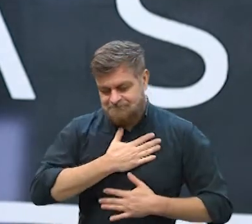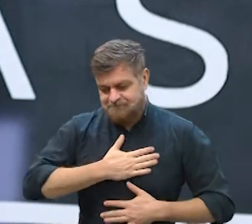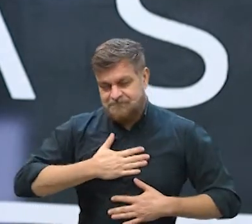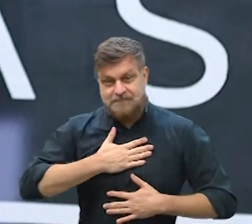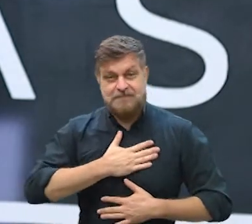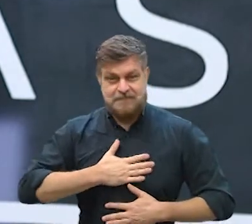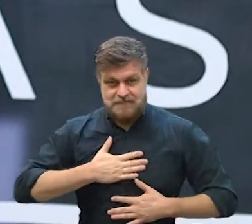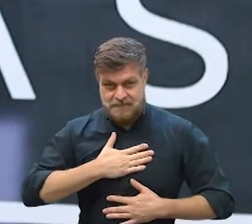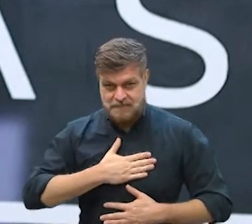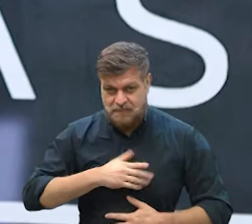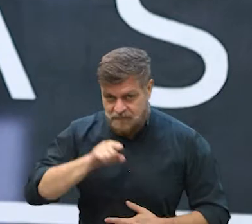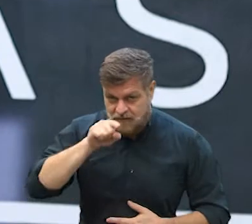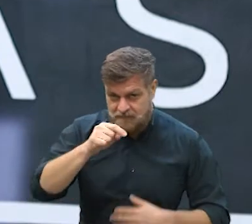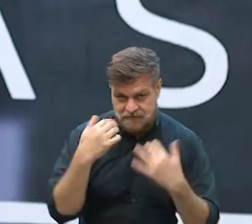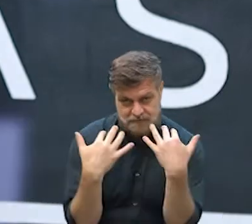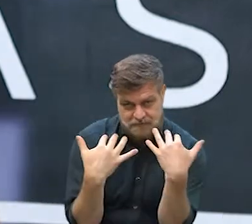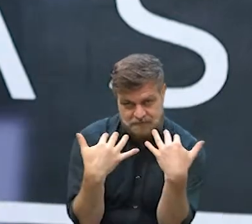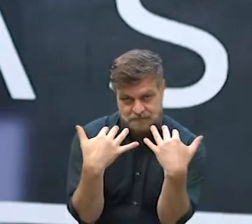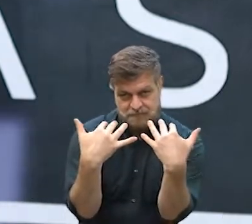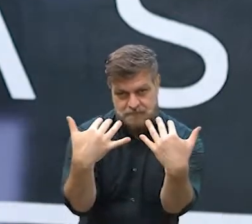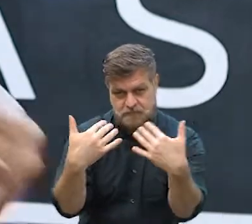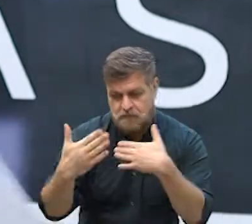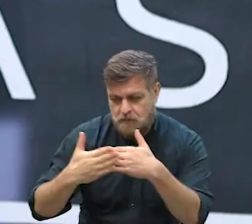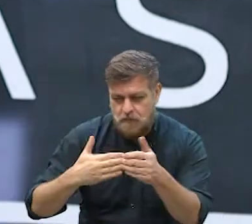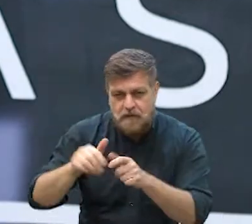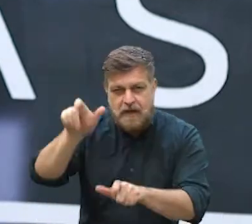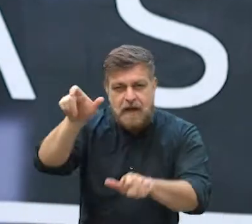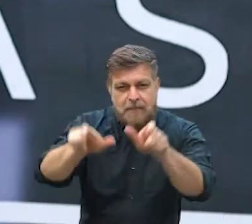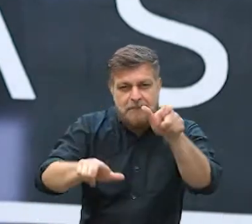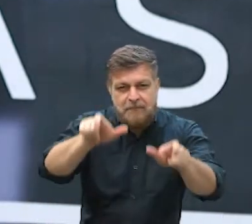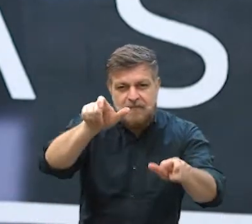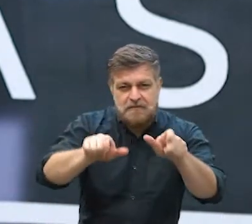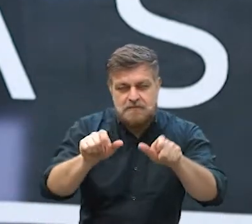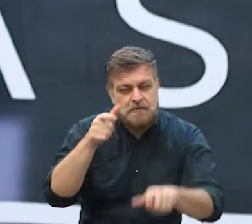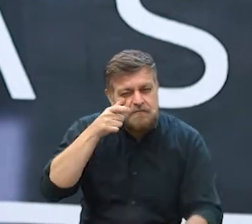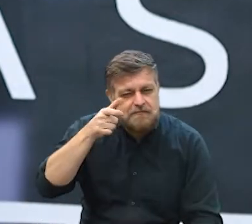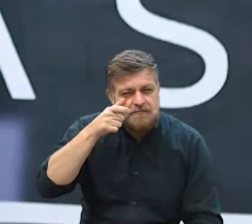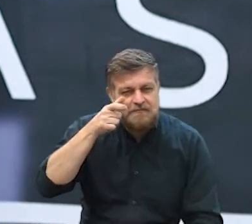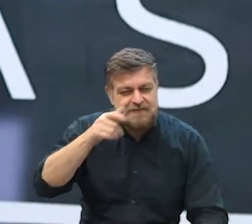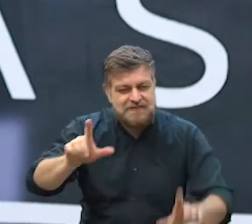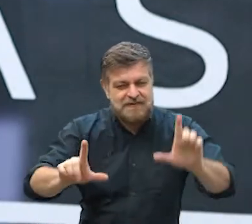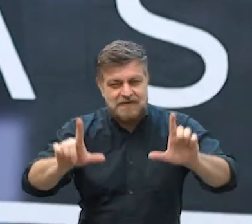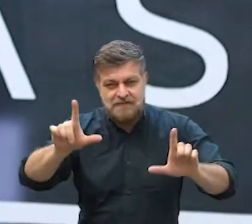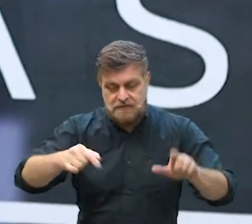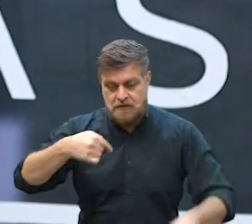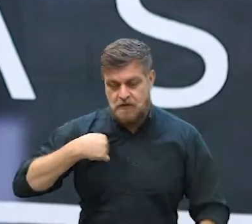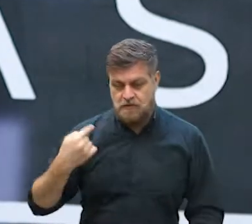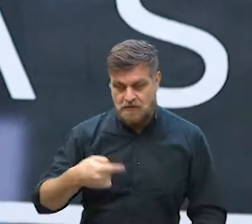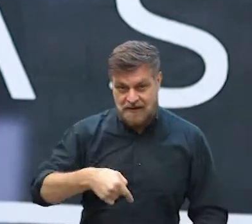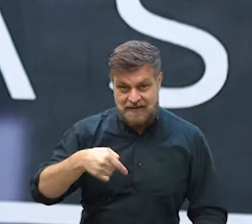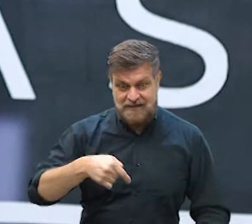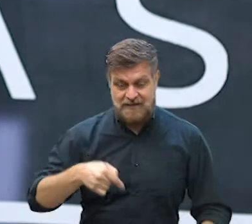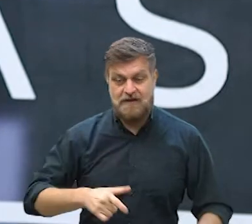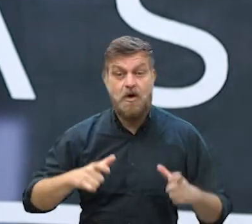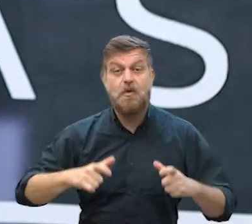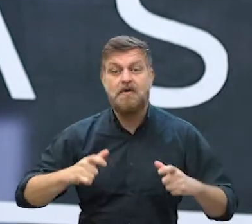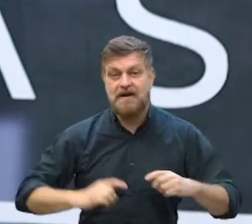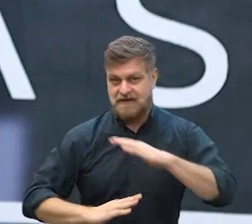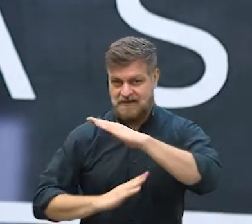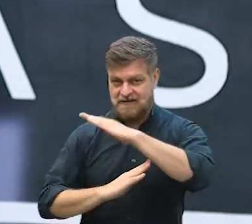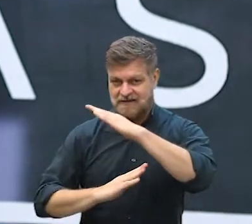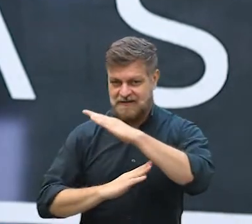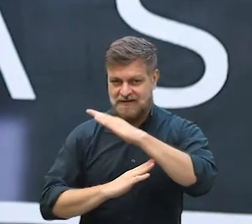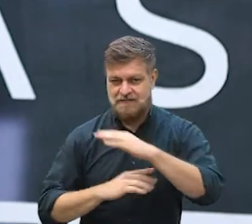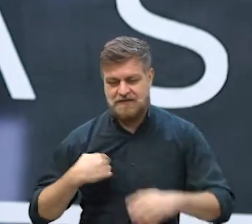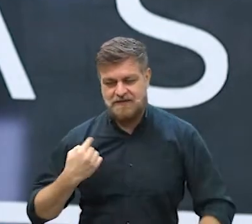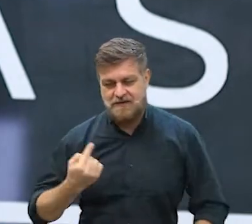grande alegria receber você, qualquer pessoa que esteja assistindo a gente aqui diretamente dos estúdios da TV Câmara Campinas para